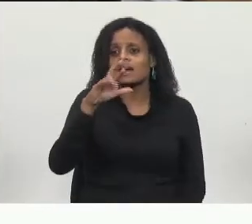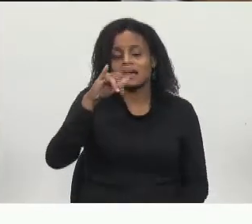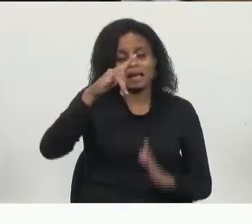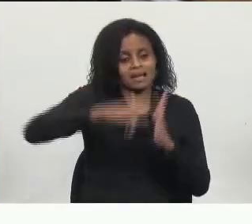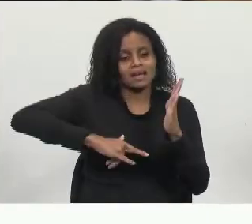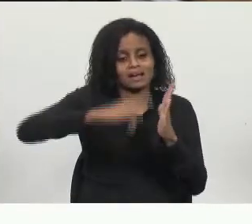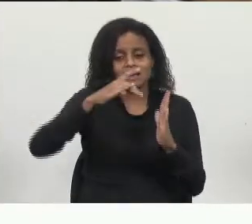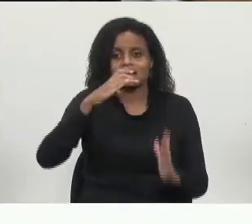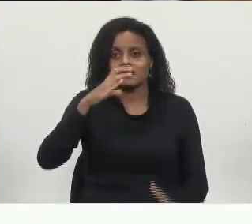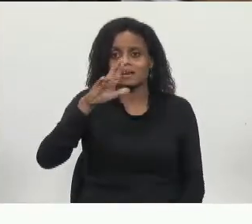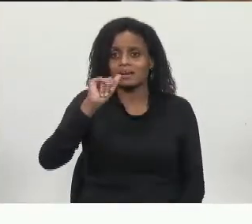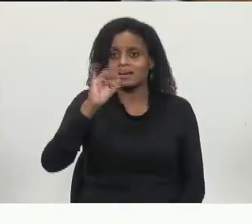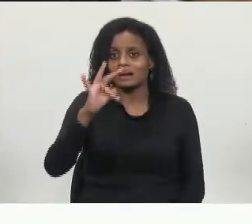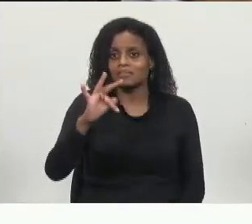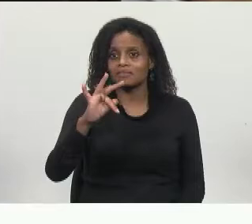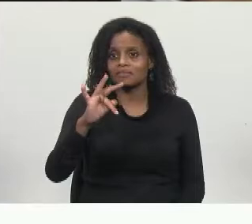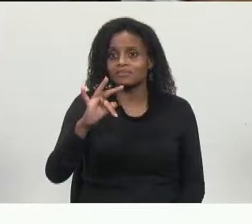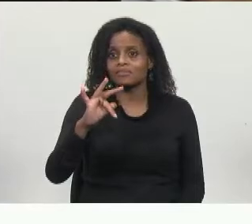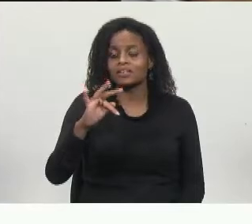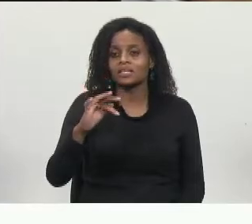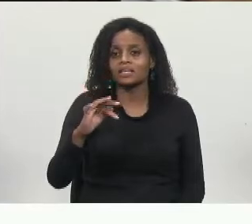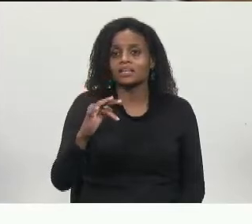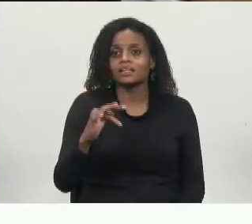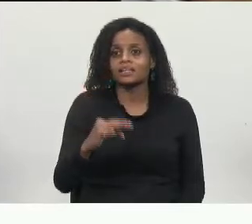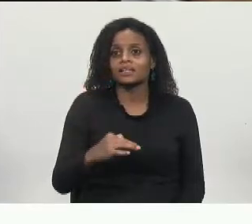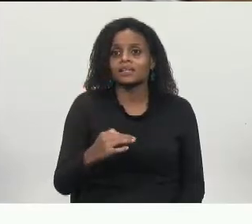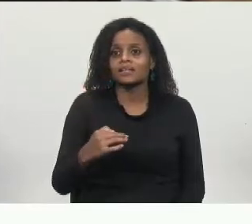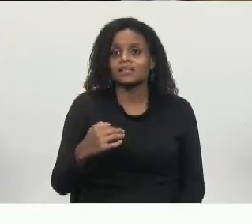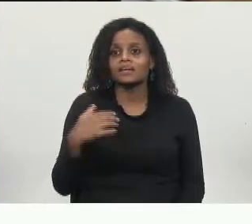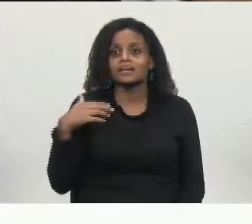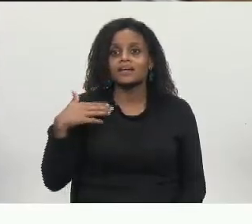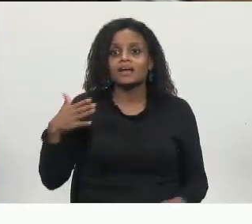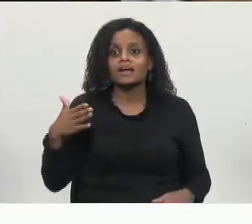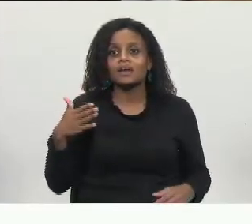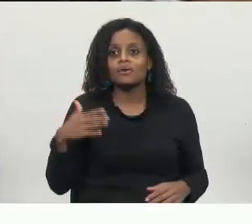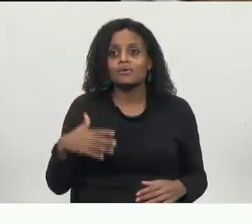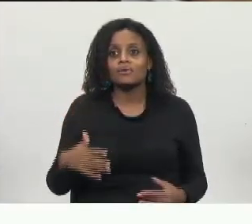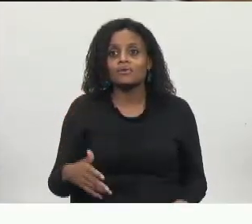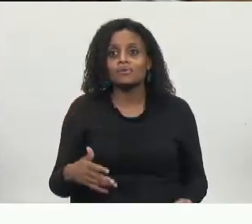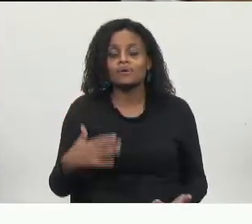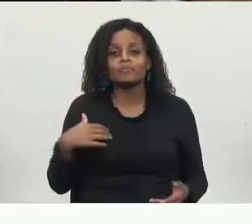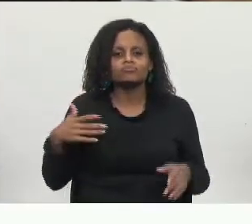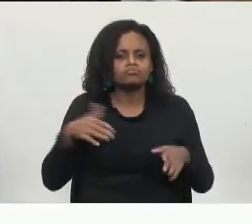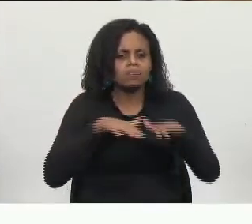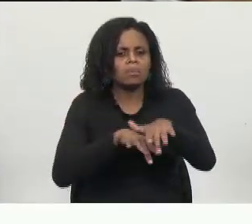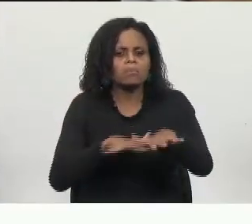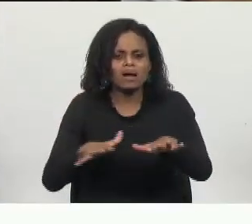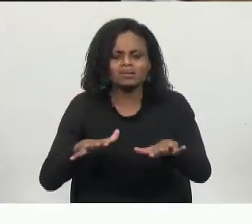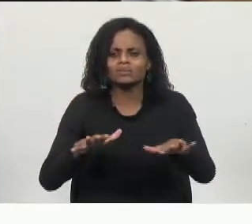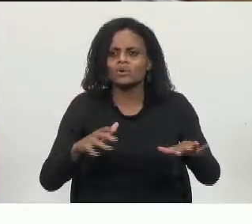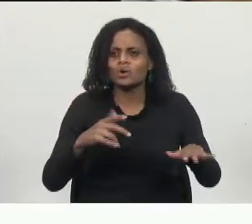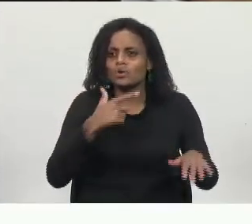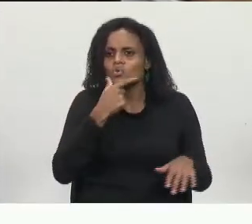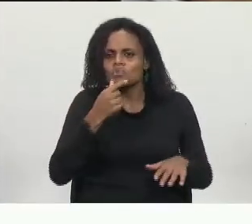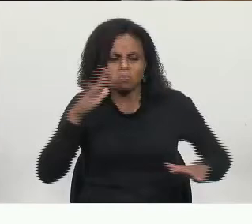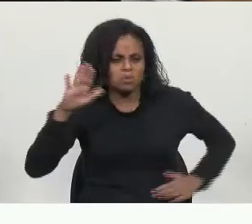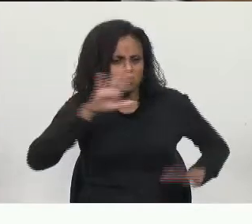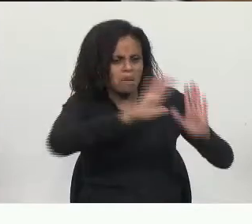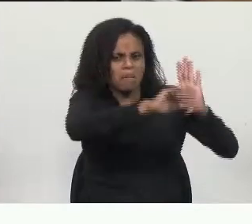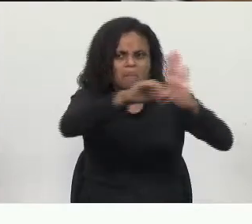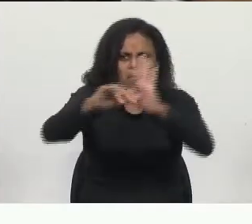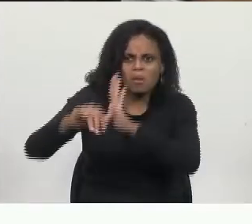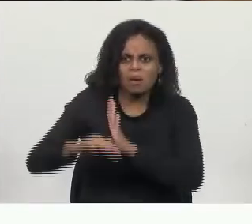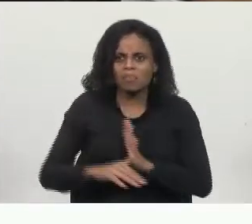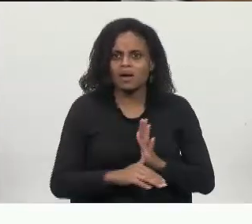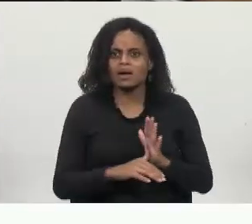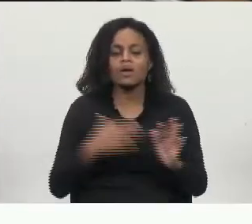E automaticamente eu ficava, Jesus, como é que eu vou fazer? Entrei no arrastão, os caras padeceram, eu fiquei, o que eu vou fazer? Vou fazer como? Meu irmão, agora se